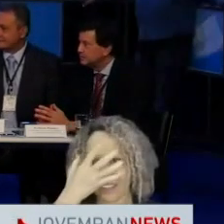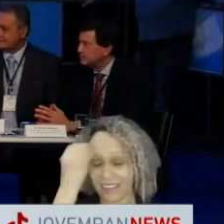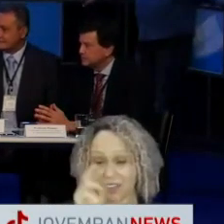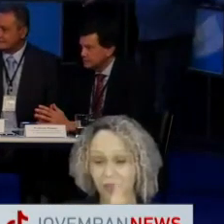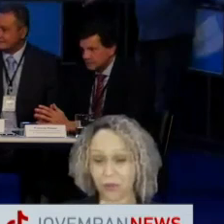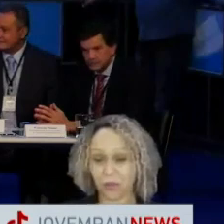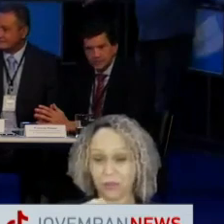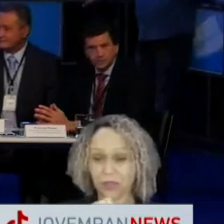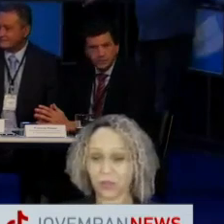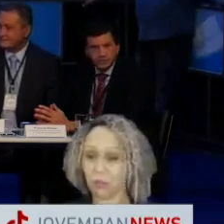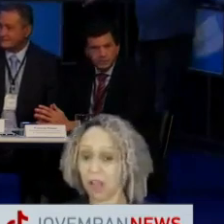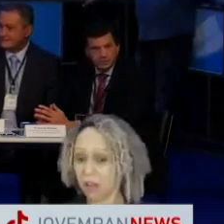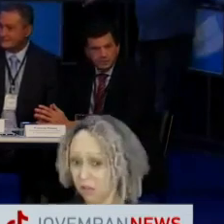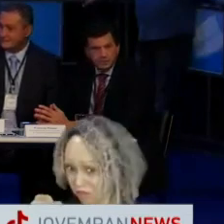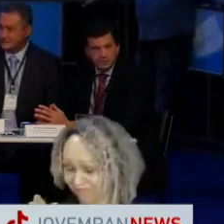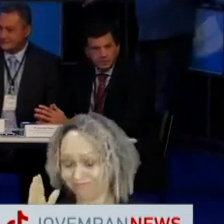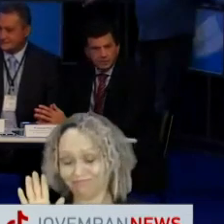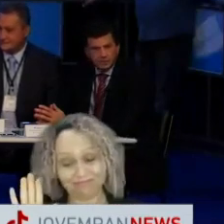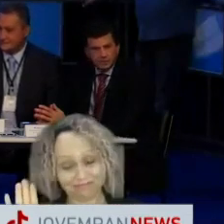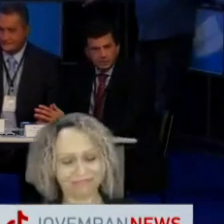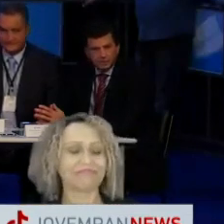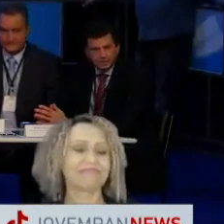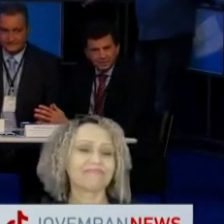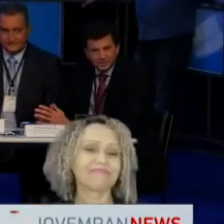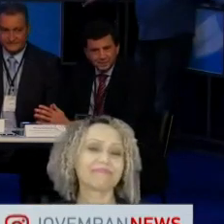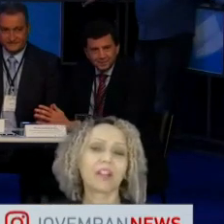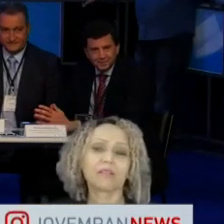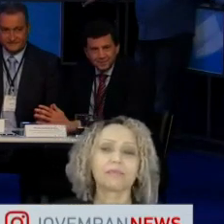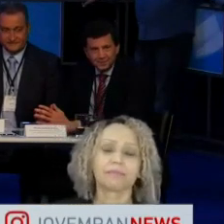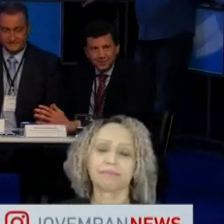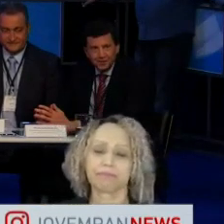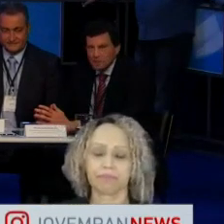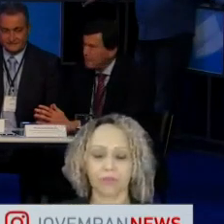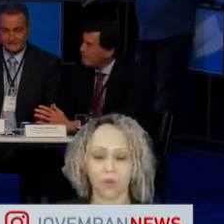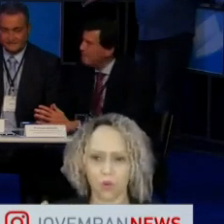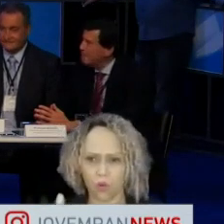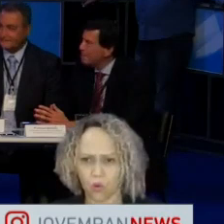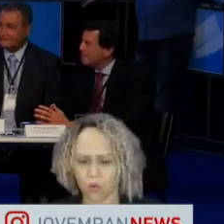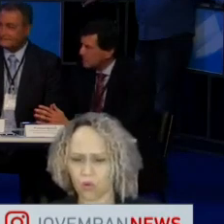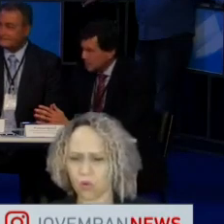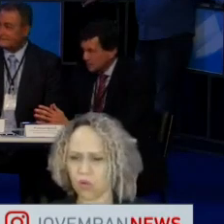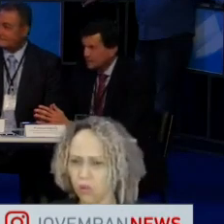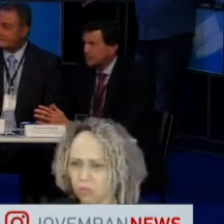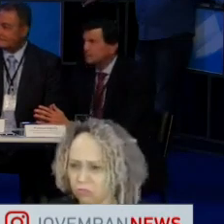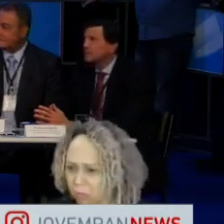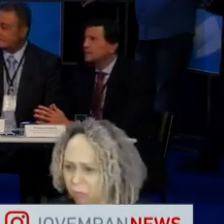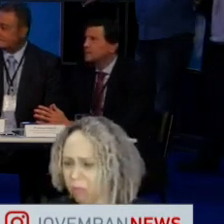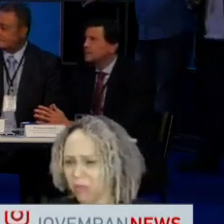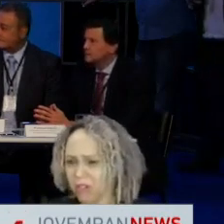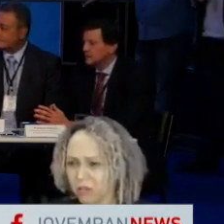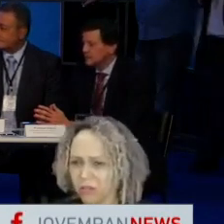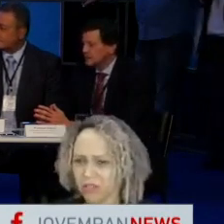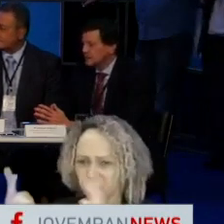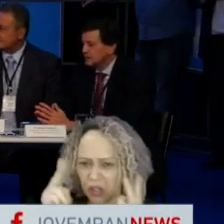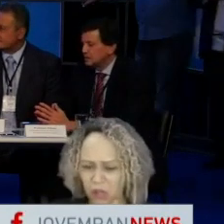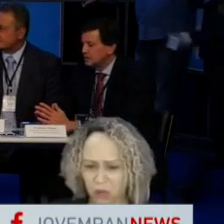a construção do nosso programa de governo foi extremamente participativa. Nós tivemos umas 700 pessoas que participaram diretamente, os